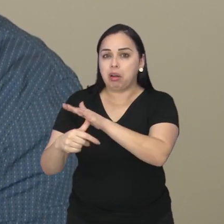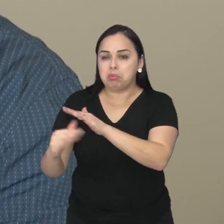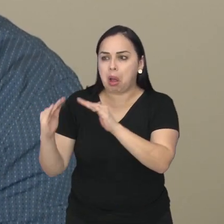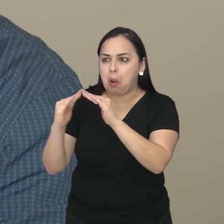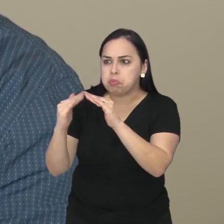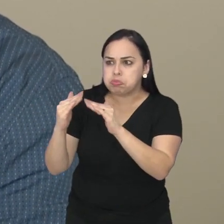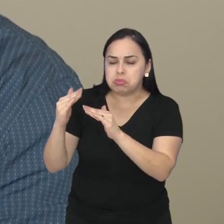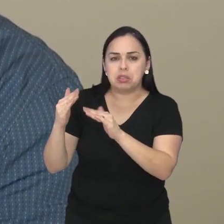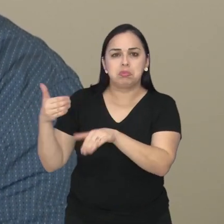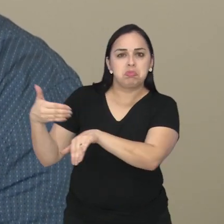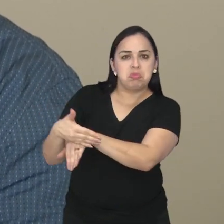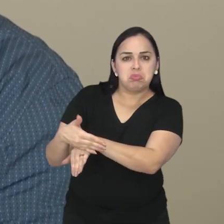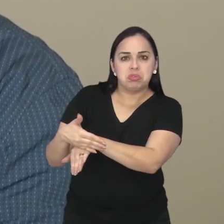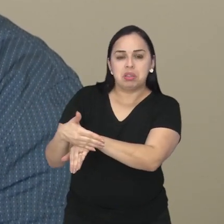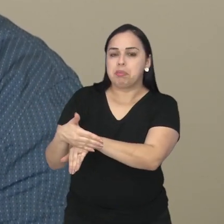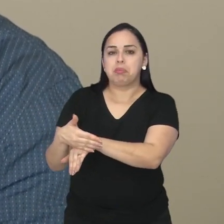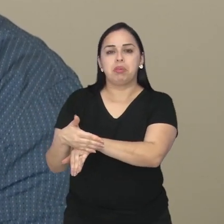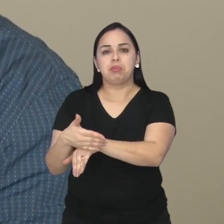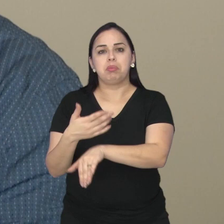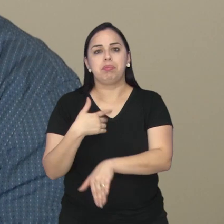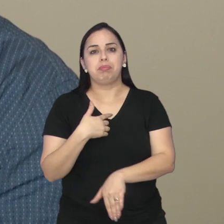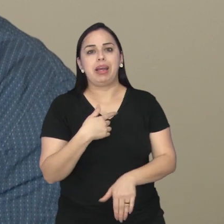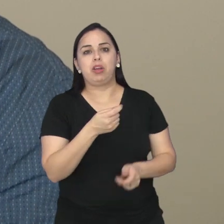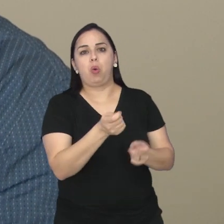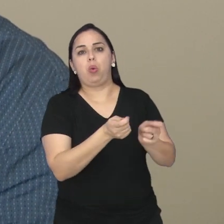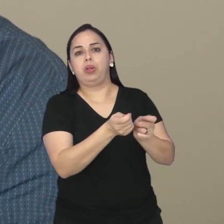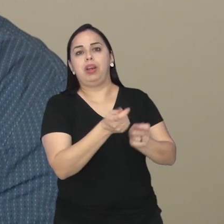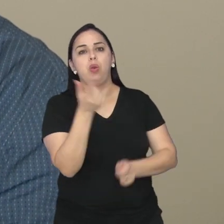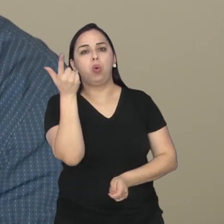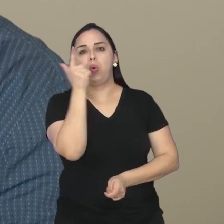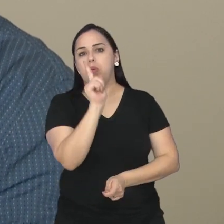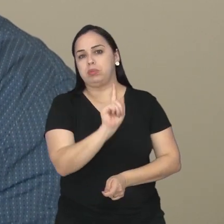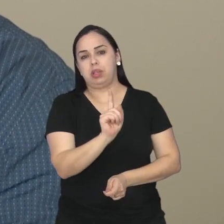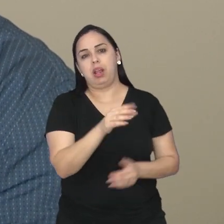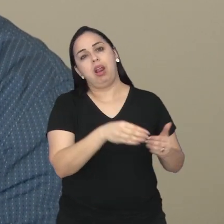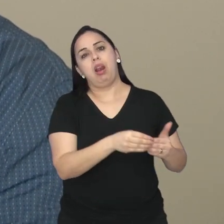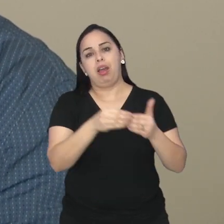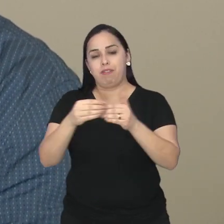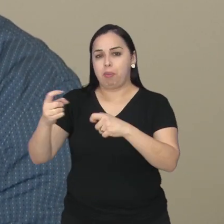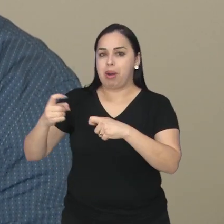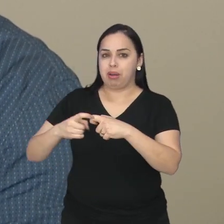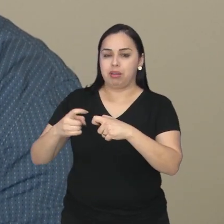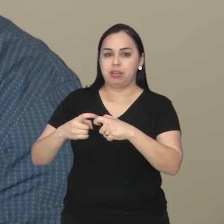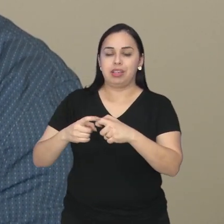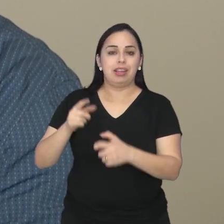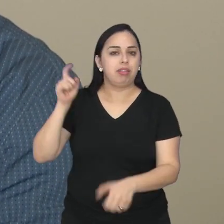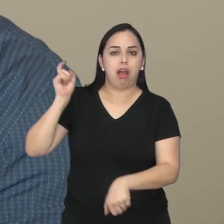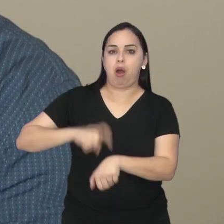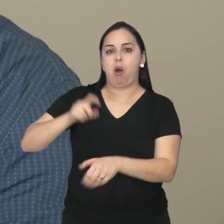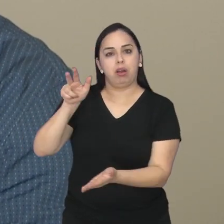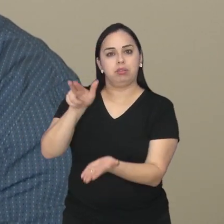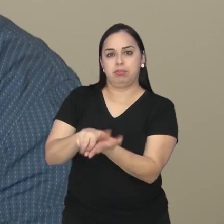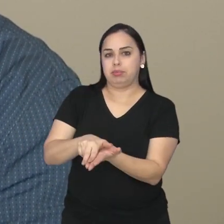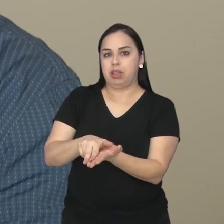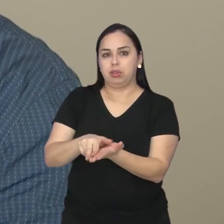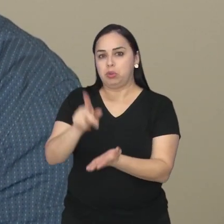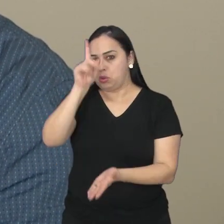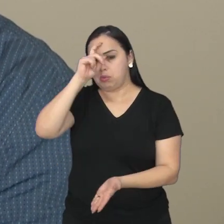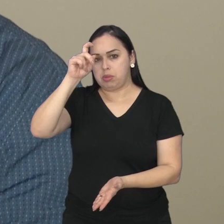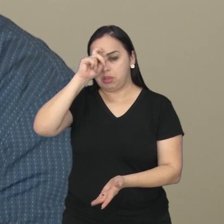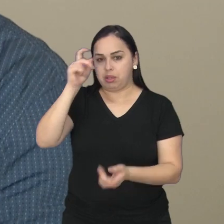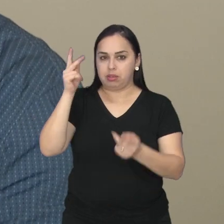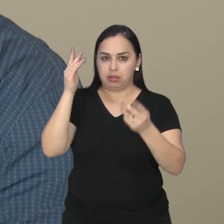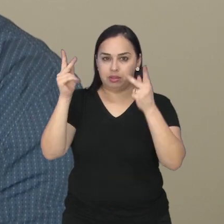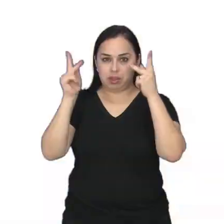casa, né? E a partir desse momento não teve mais como controlar ele, levando no médico, e o médico já internou no hospital psiquiatra lá